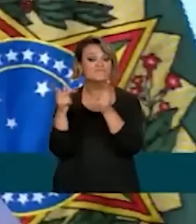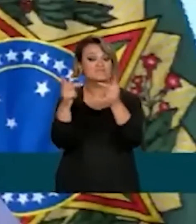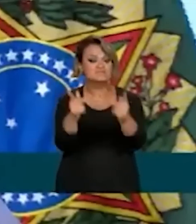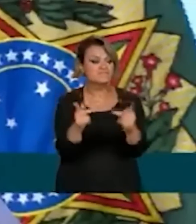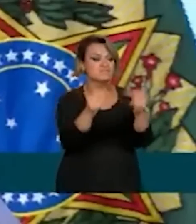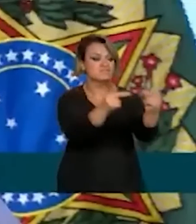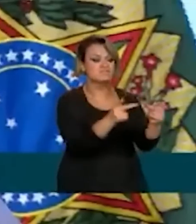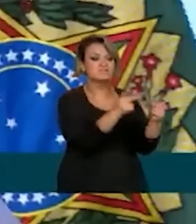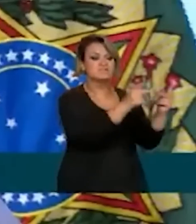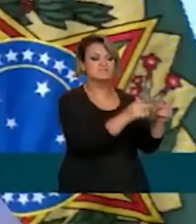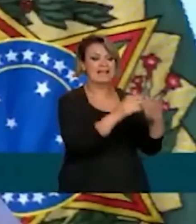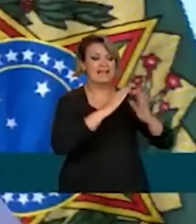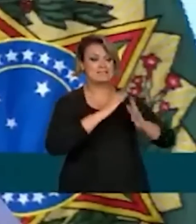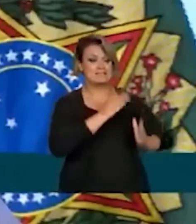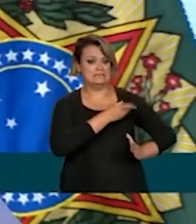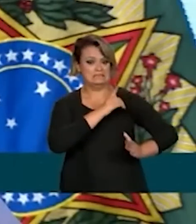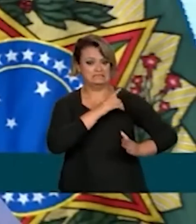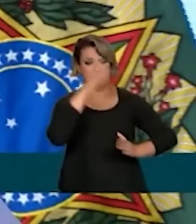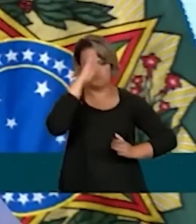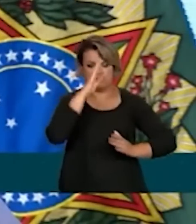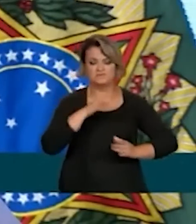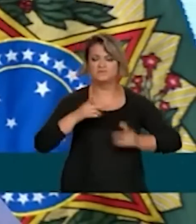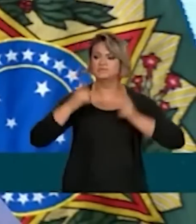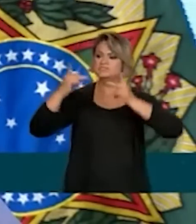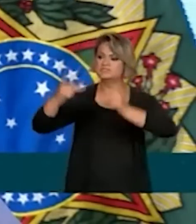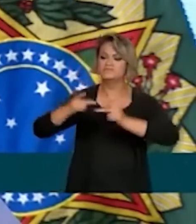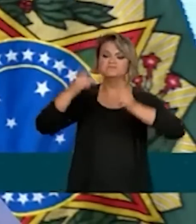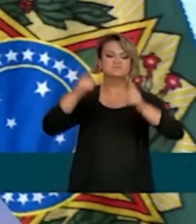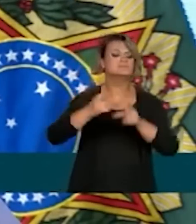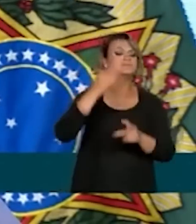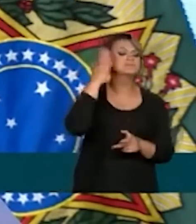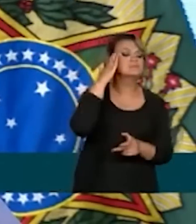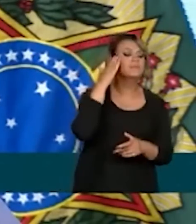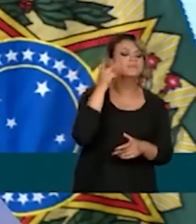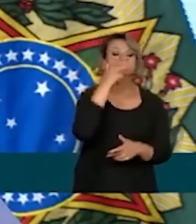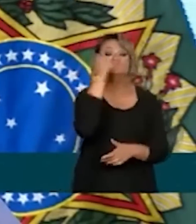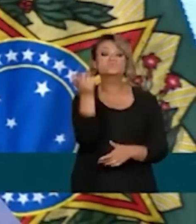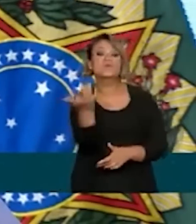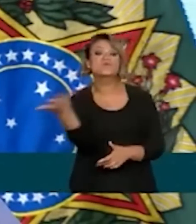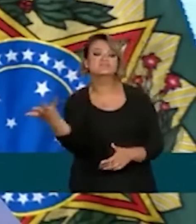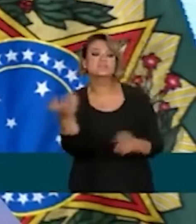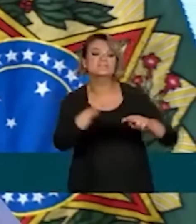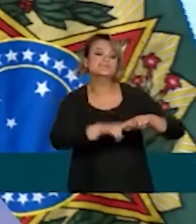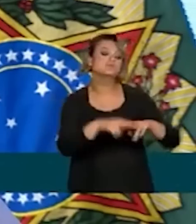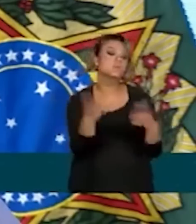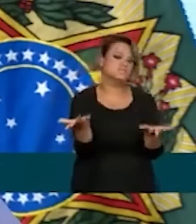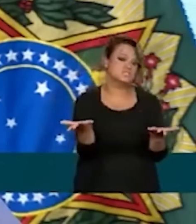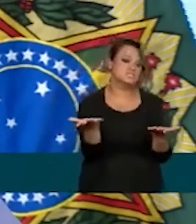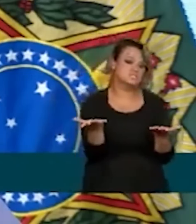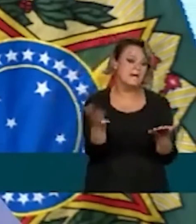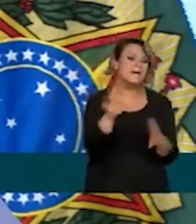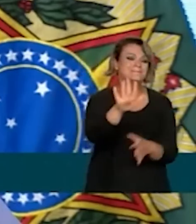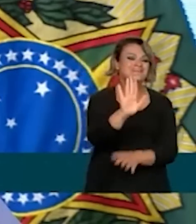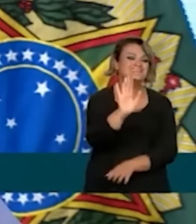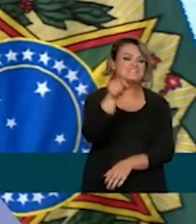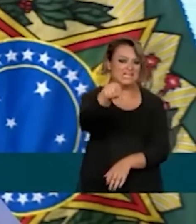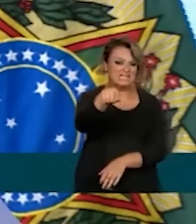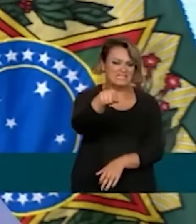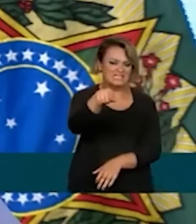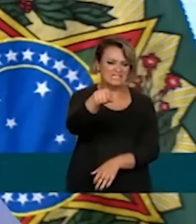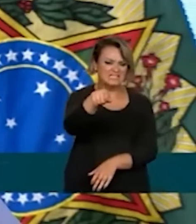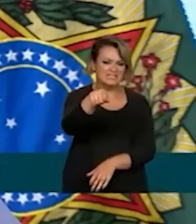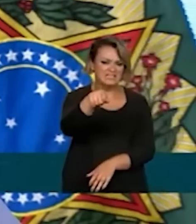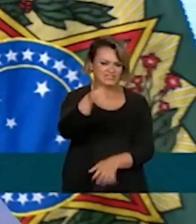visitar todas as delegacias brasileiras para a gente ver quanta gente que está presa sem nunca ter